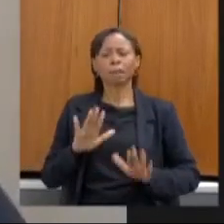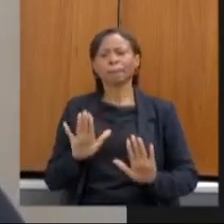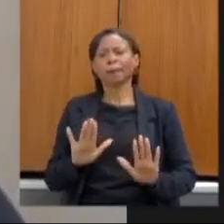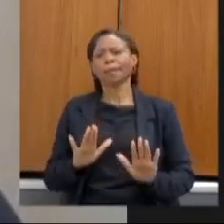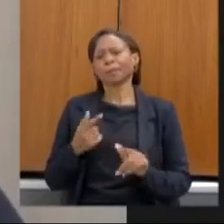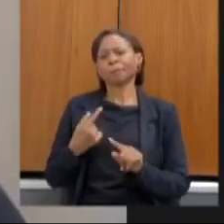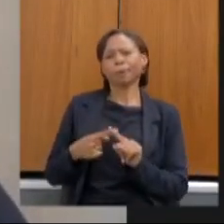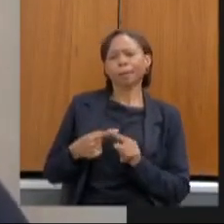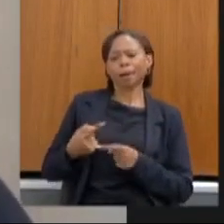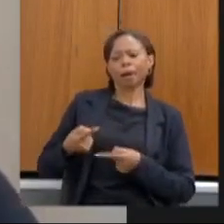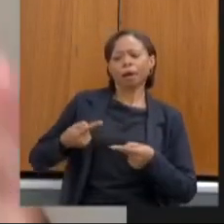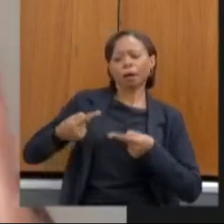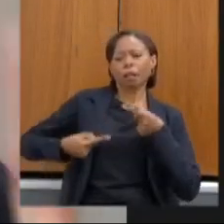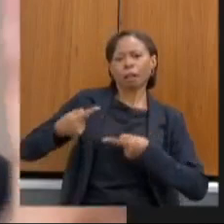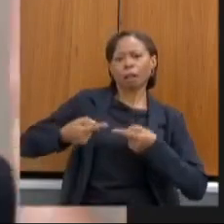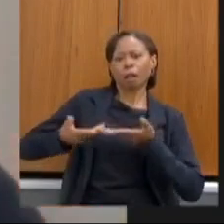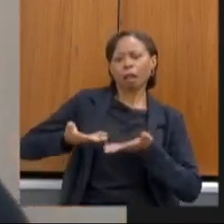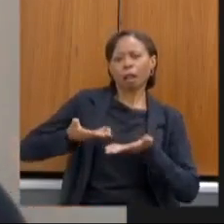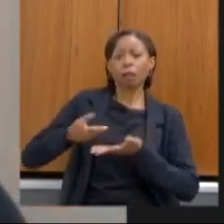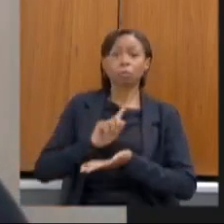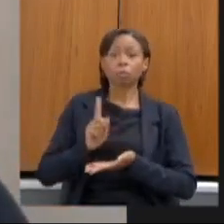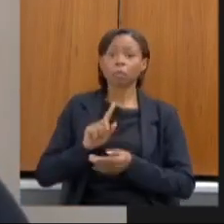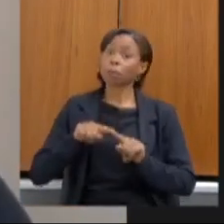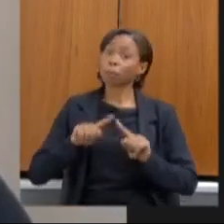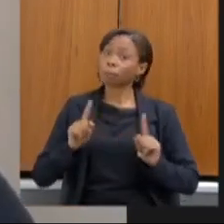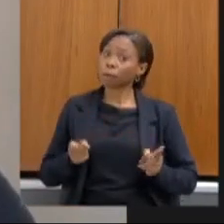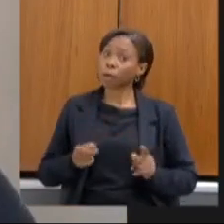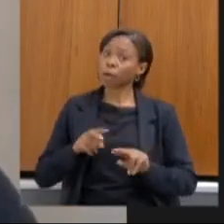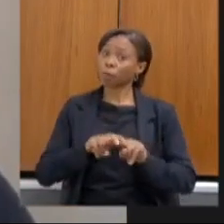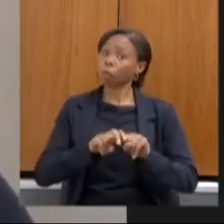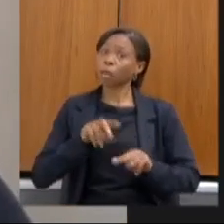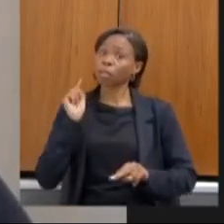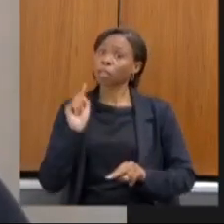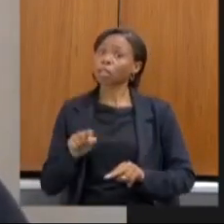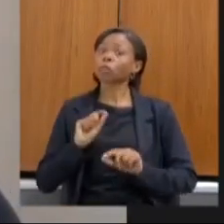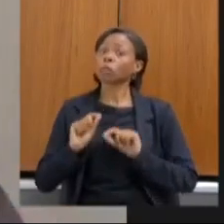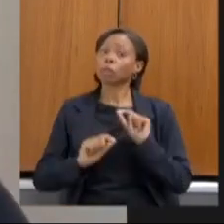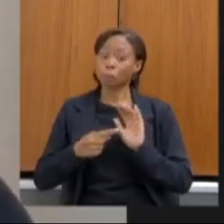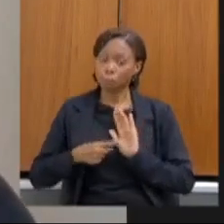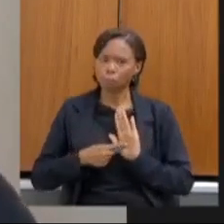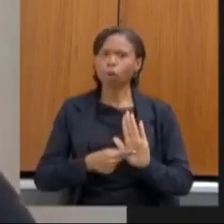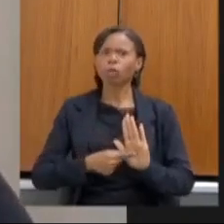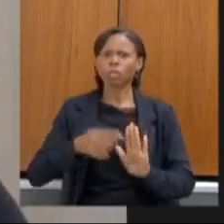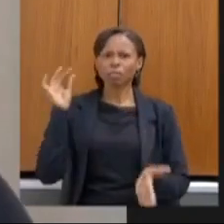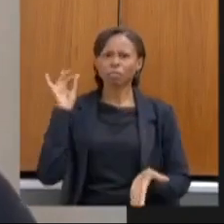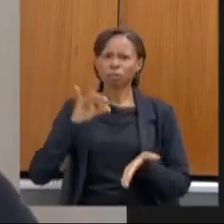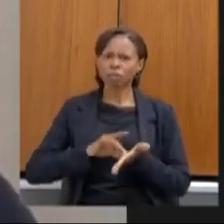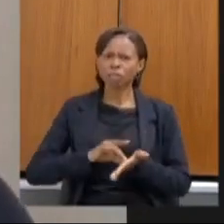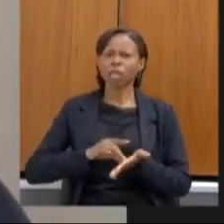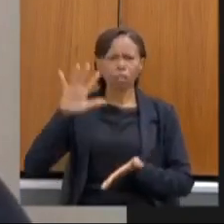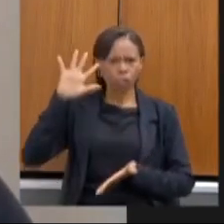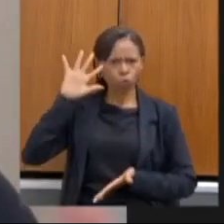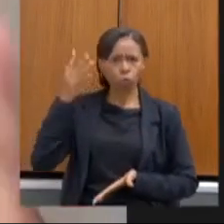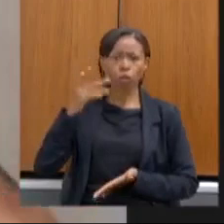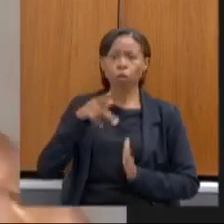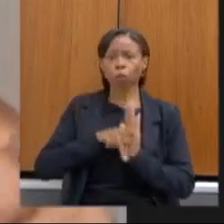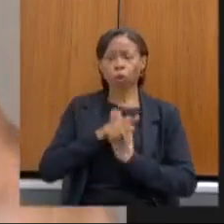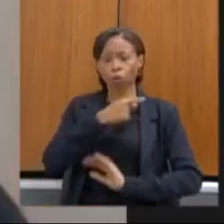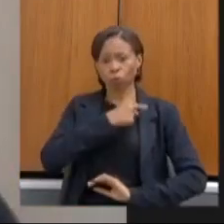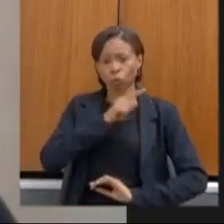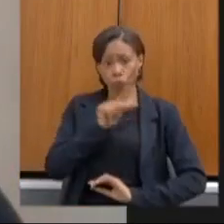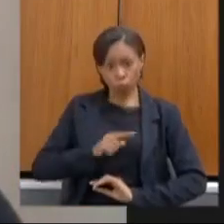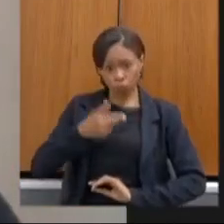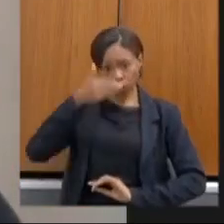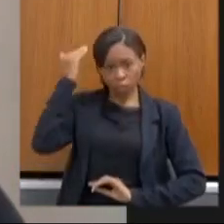relacionamento político mas muito mais as forças de um convencimento do governo gemas da Cemig de que é bom